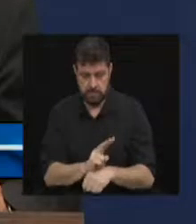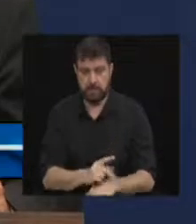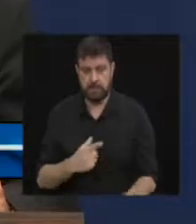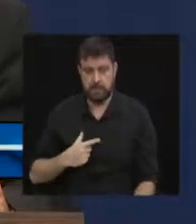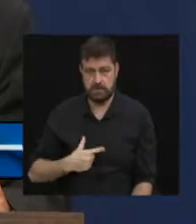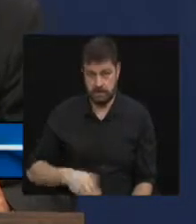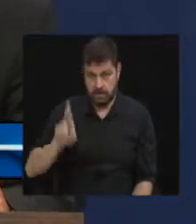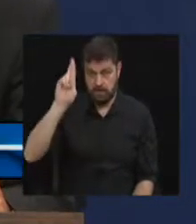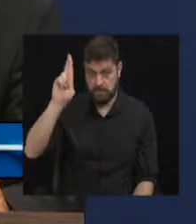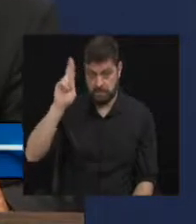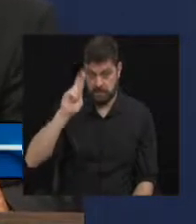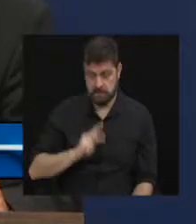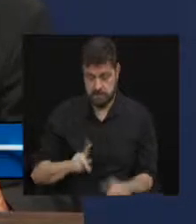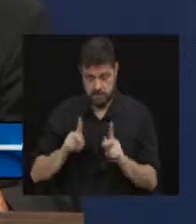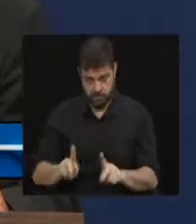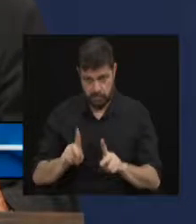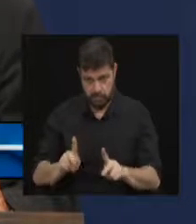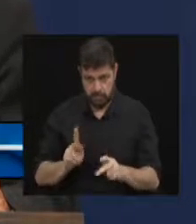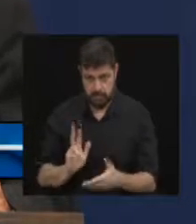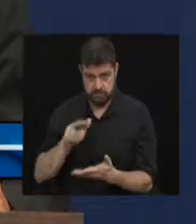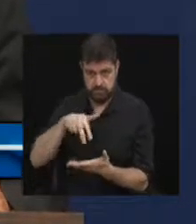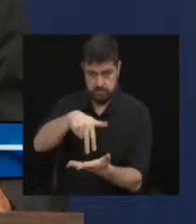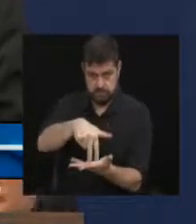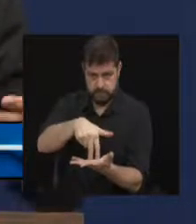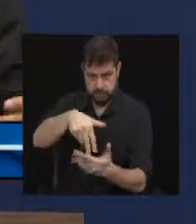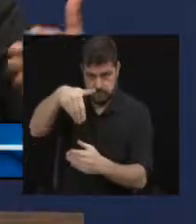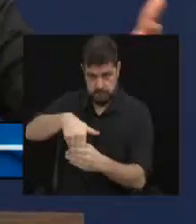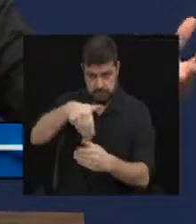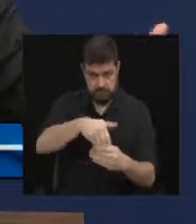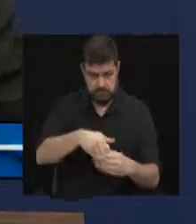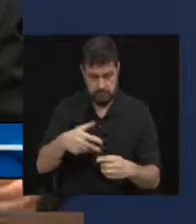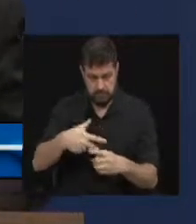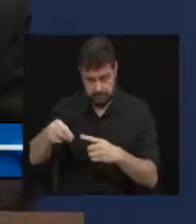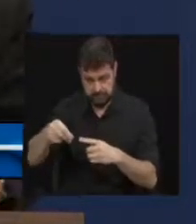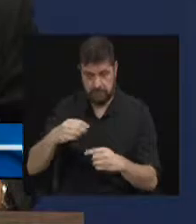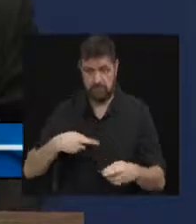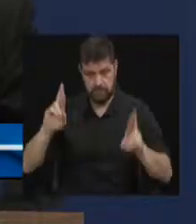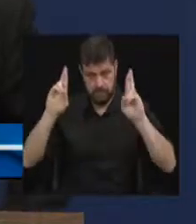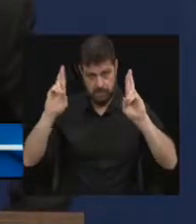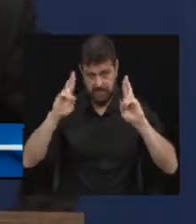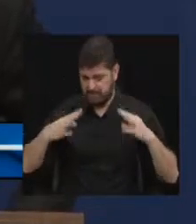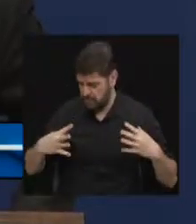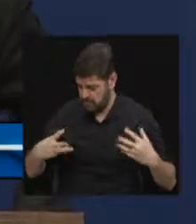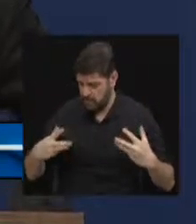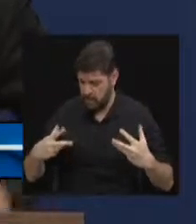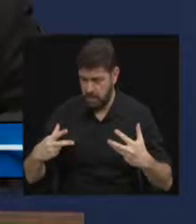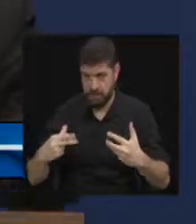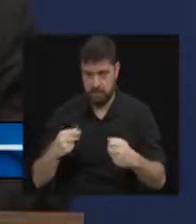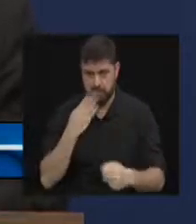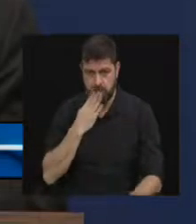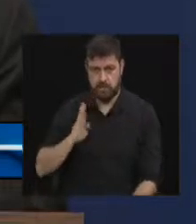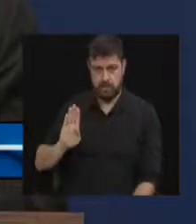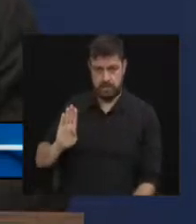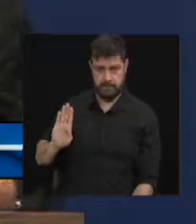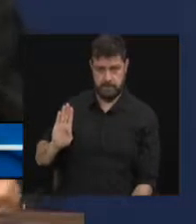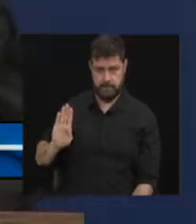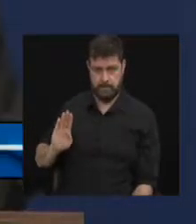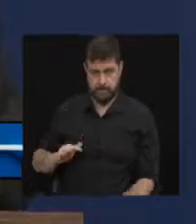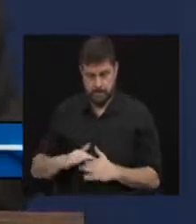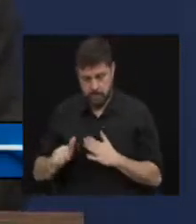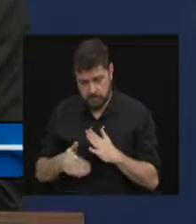eleitoral da nossa cidade, eu venho aqui expressar o desejo para que a nossa cidade, uma vez mais,